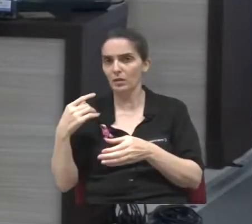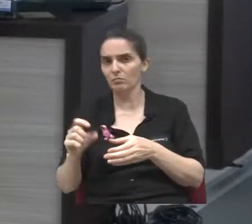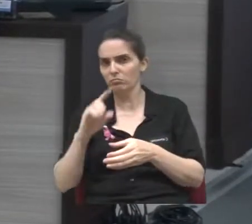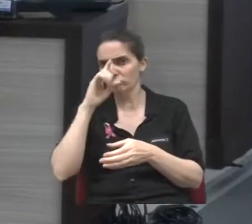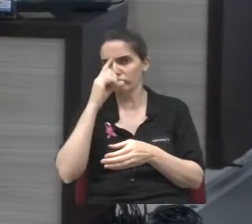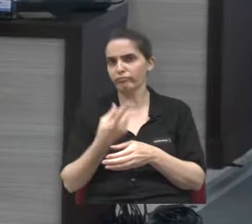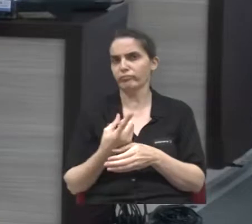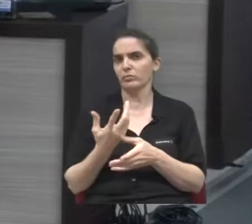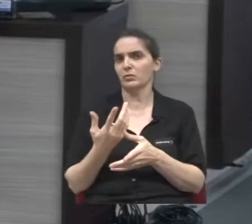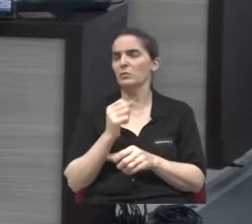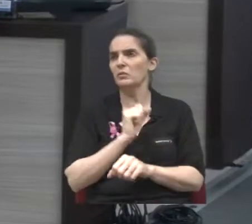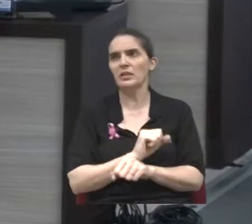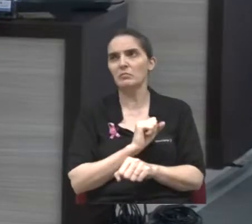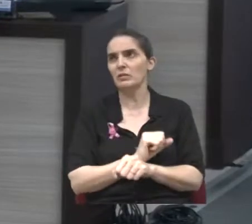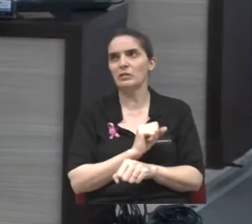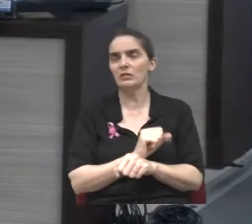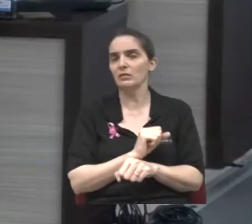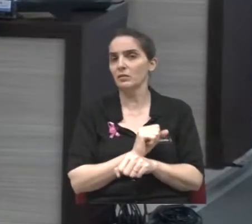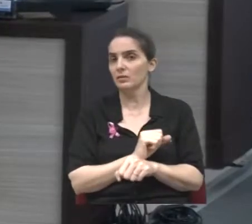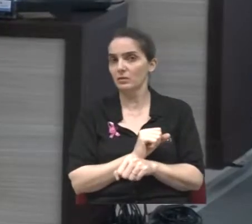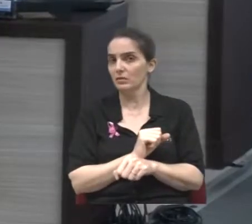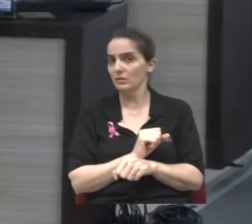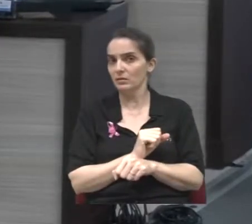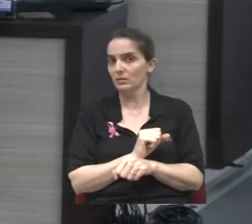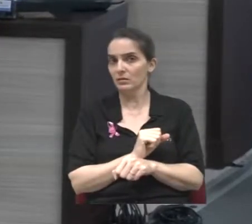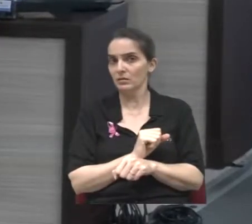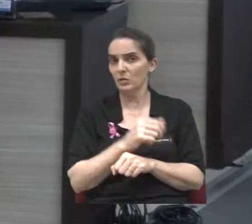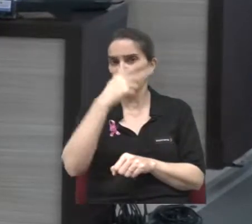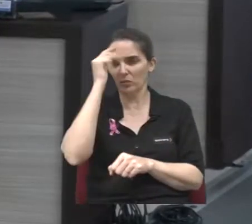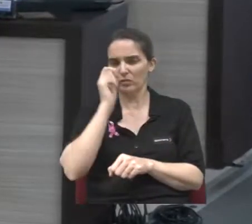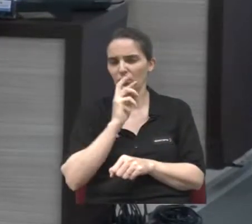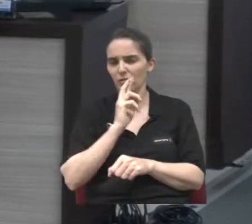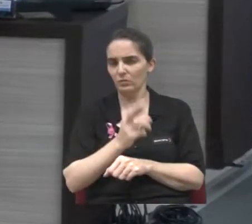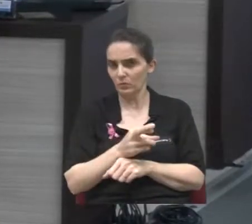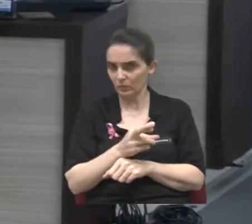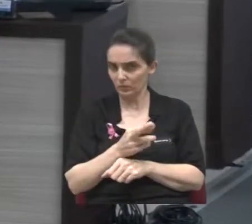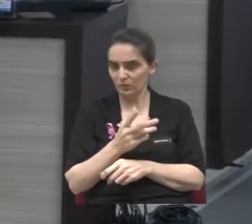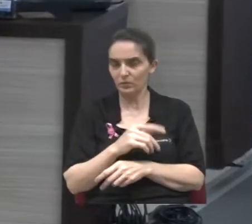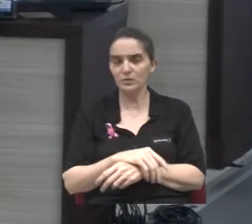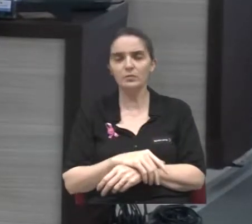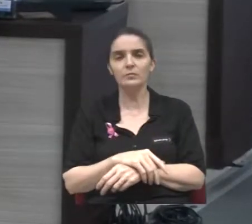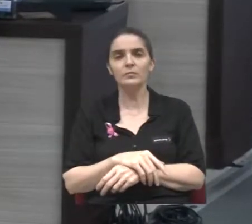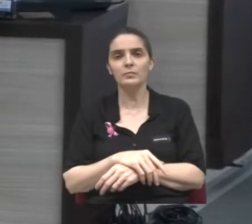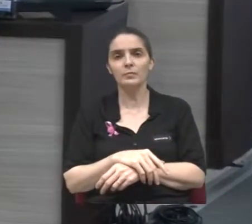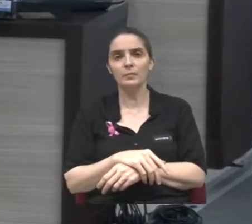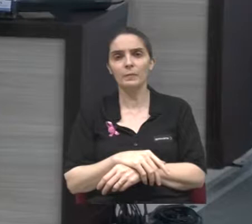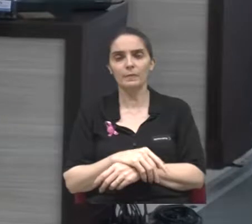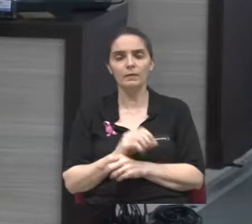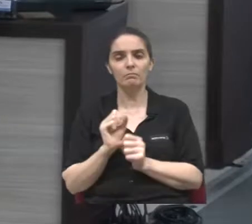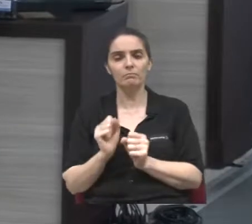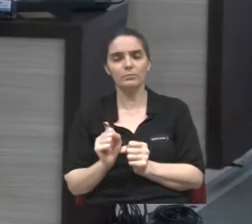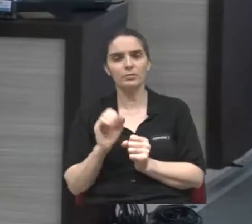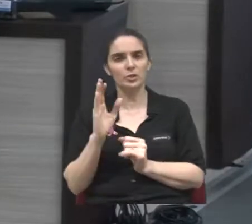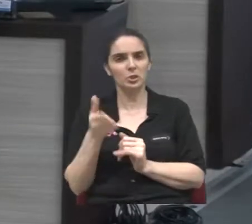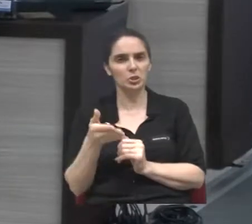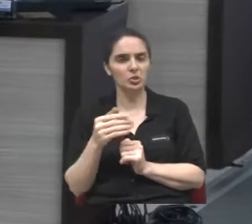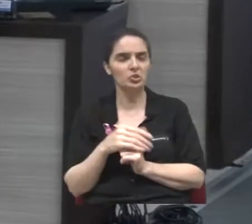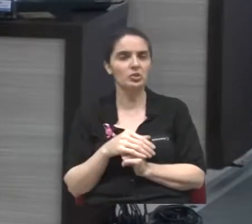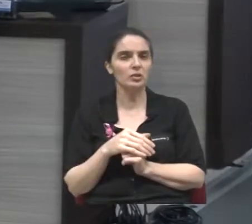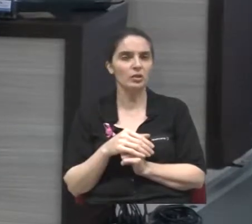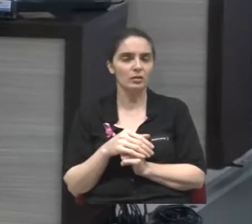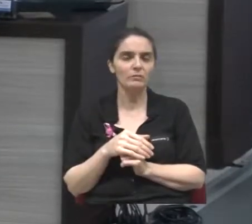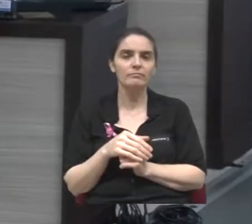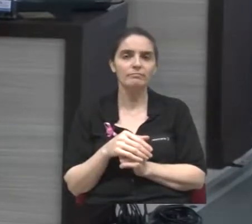esperar a resposta, vamos dizer, do requerimento oficial, acho que a gente poderia estar tratando isso, né, com o